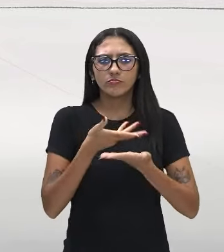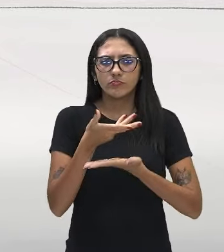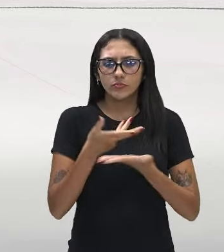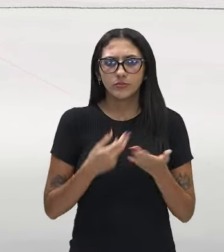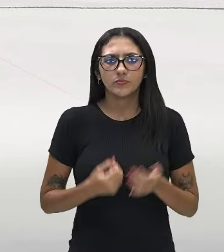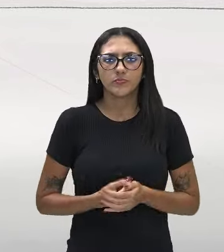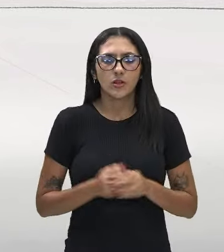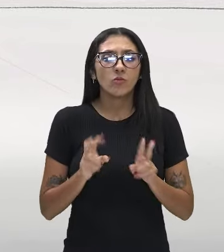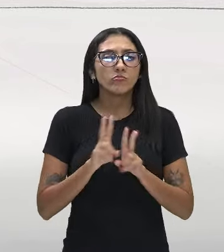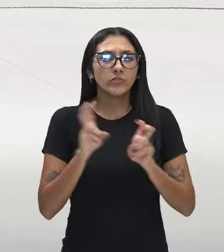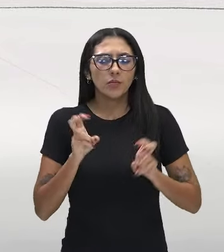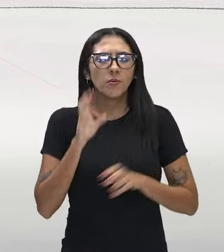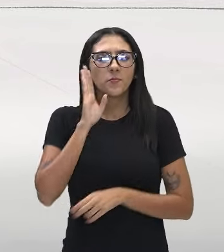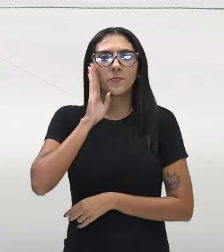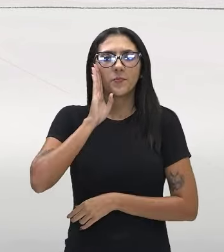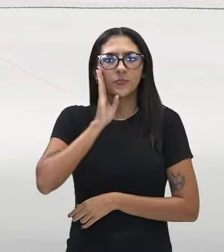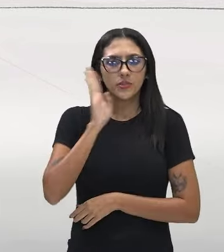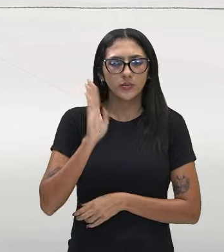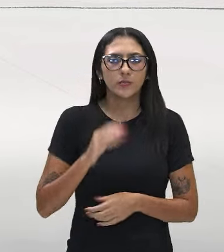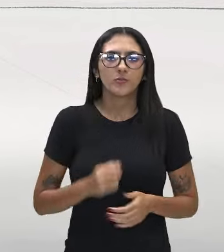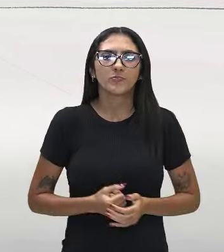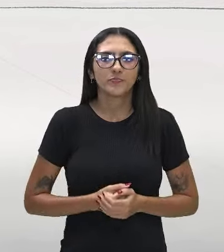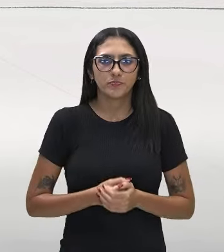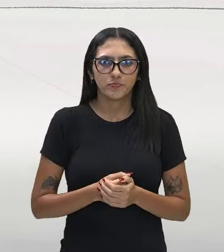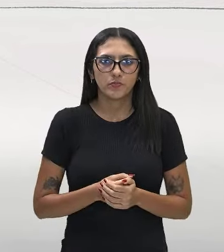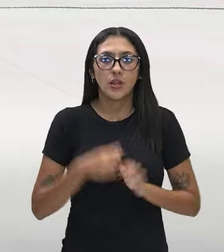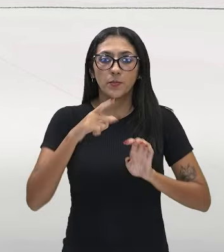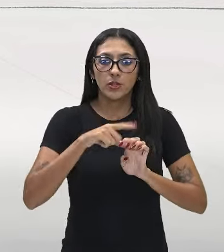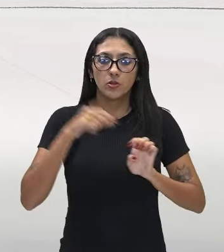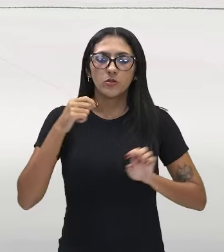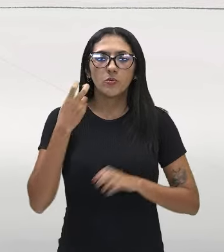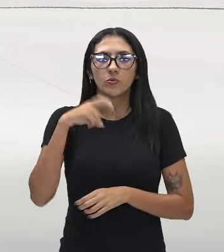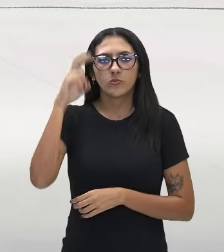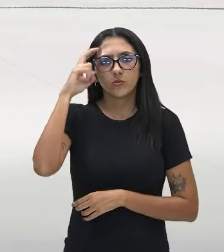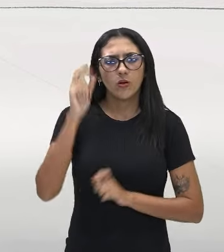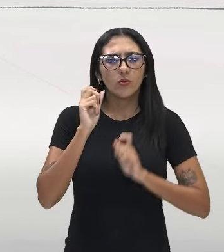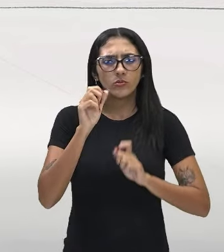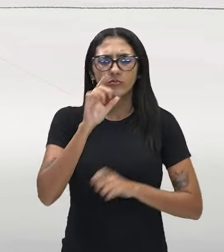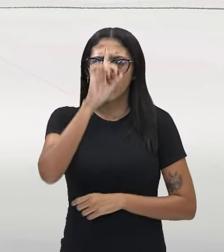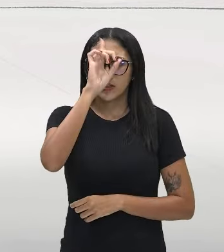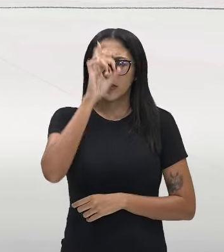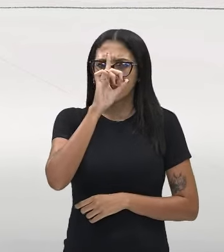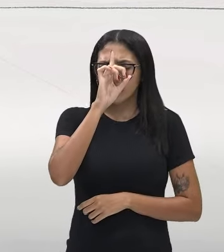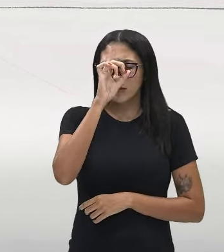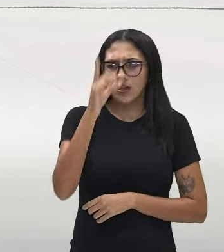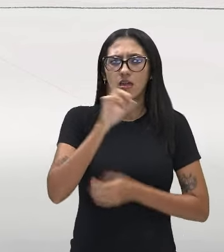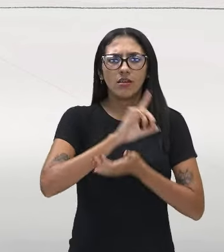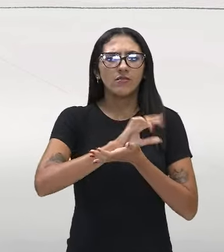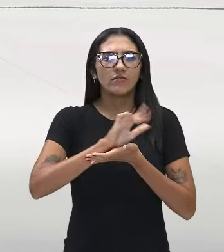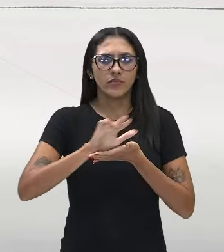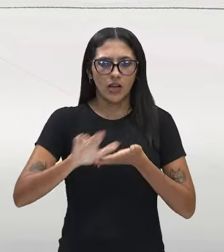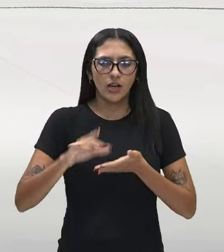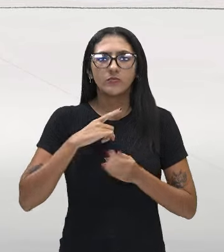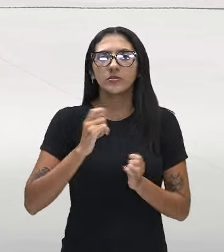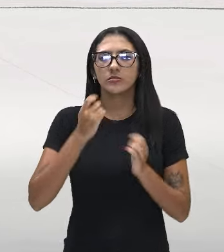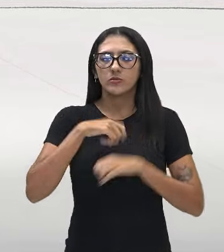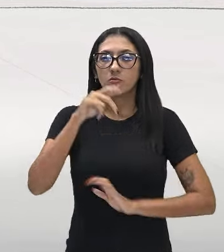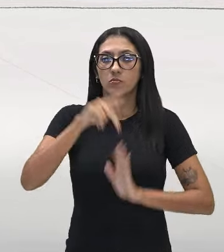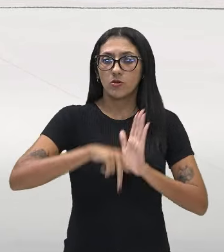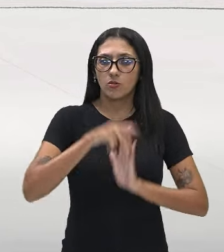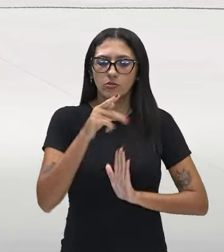questão do empreendedorismo cultural. Olha só, o empreendedorismo cultural é usar ideias de negócio para criar projetos que